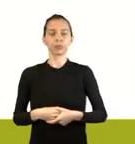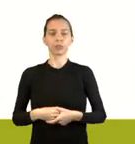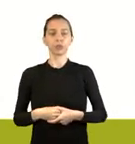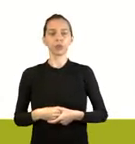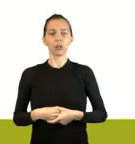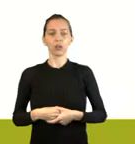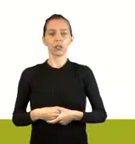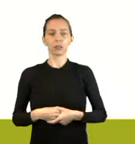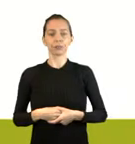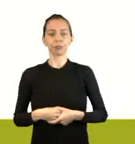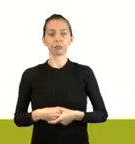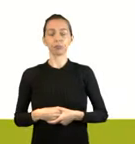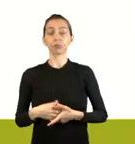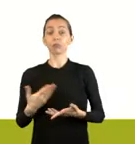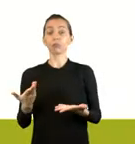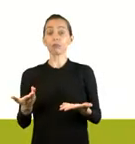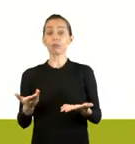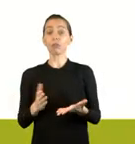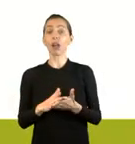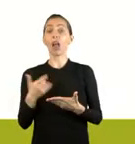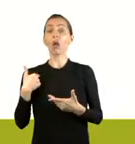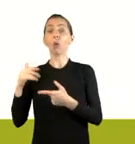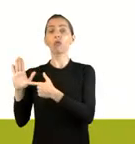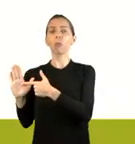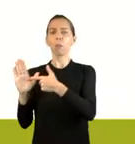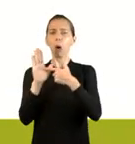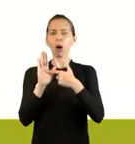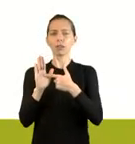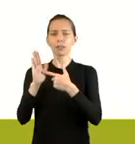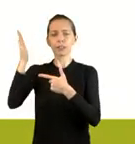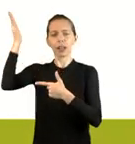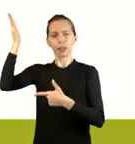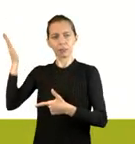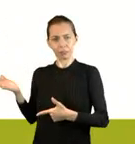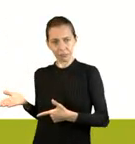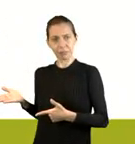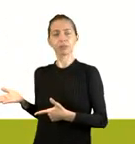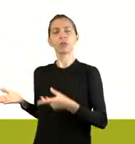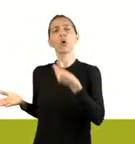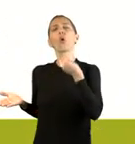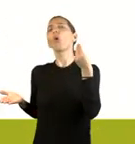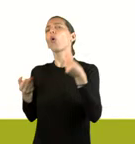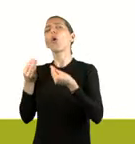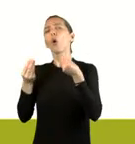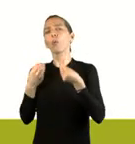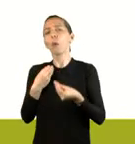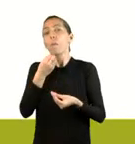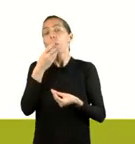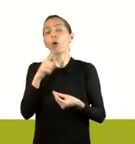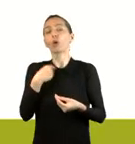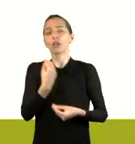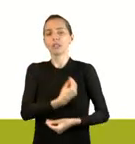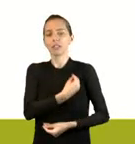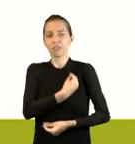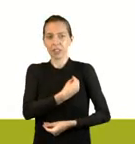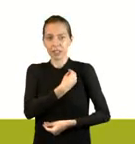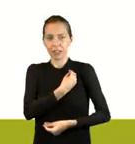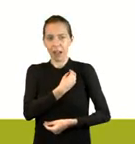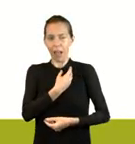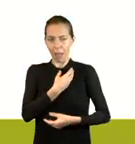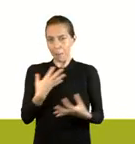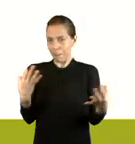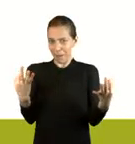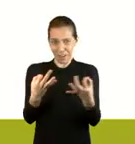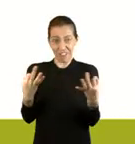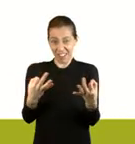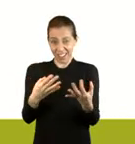E aqui, né, eu apresento para vocês um pouco de como a gente gostaria que fosse nossa vida perfeita. Né?